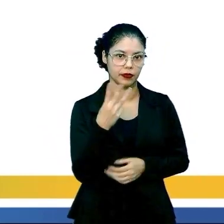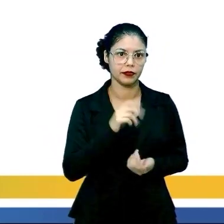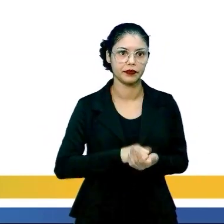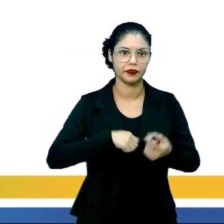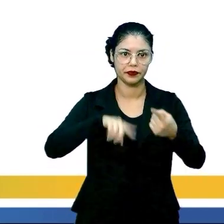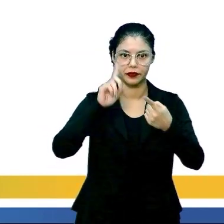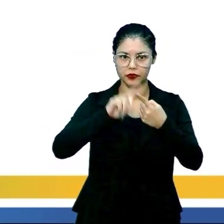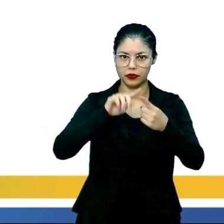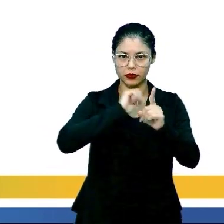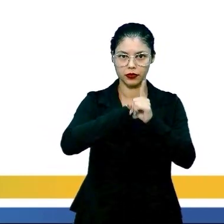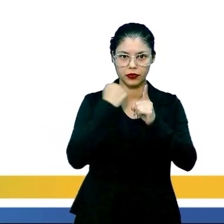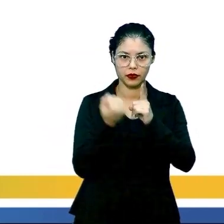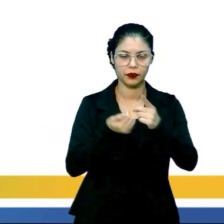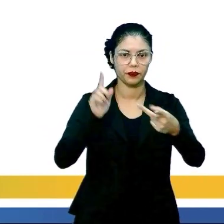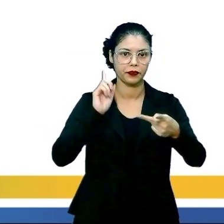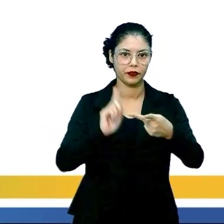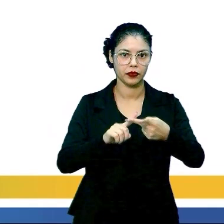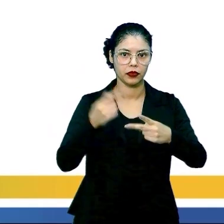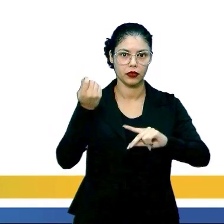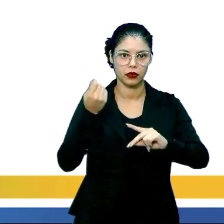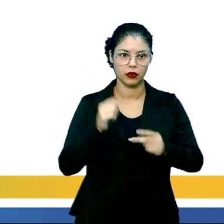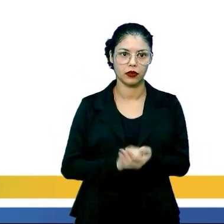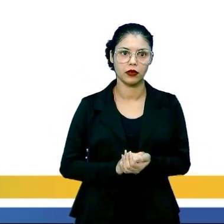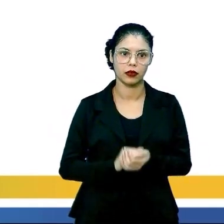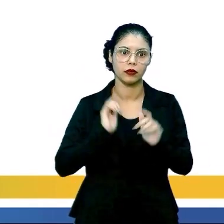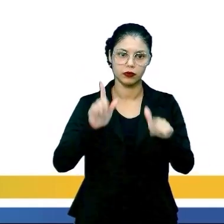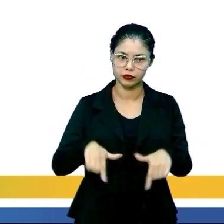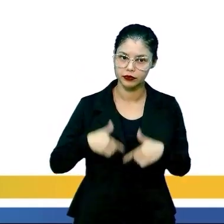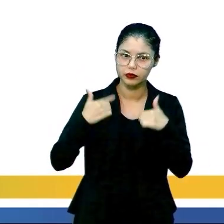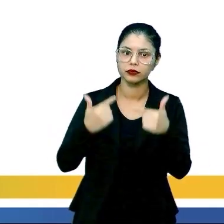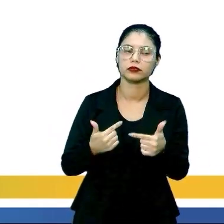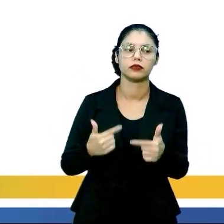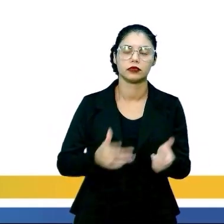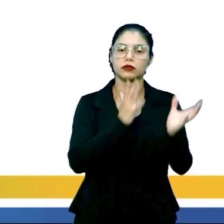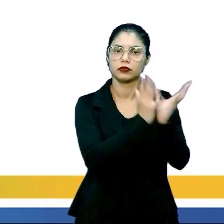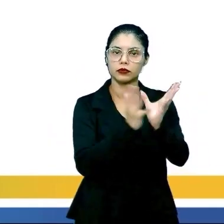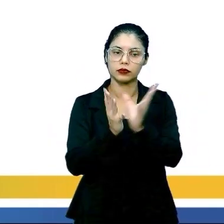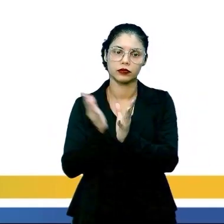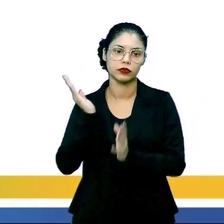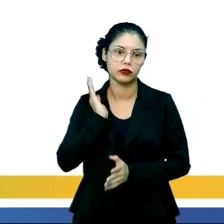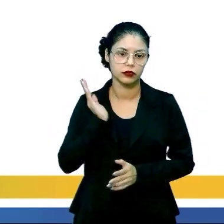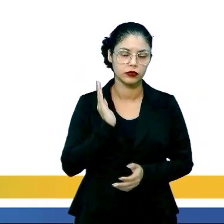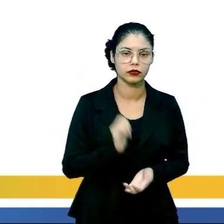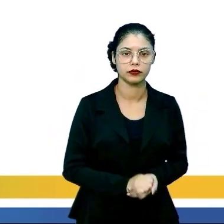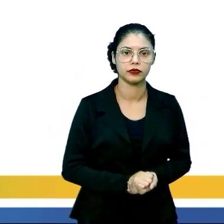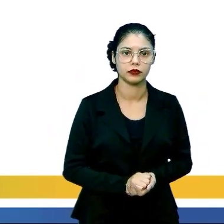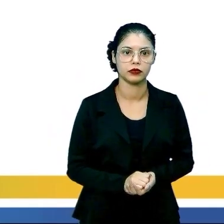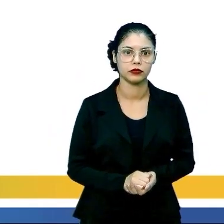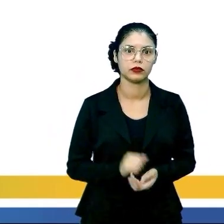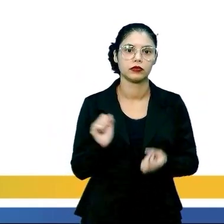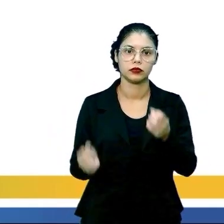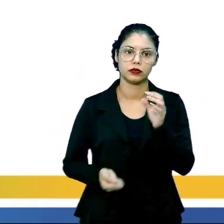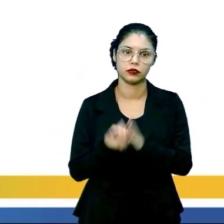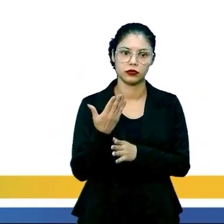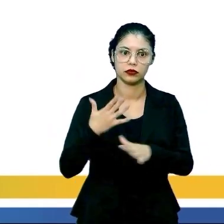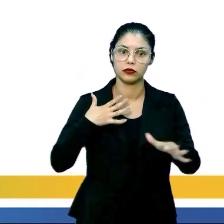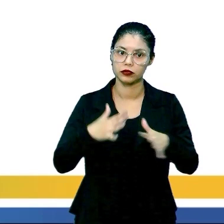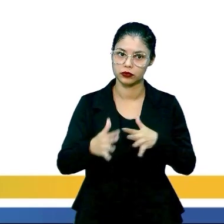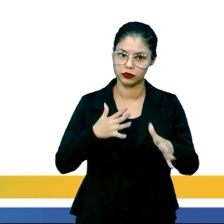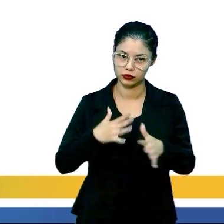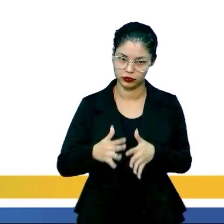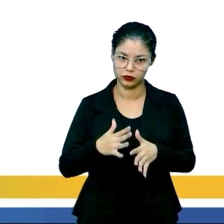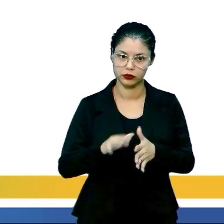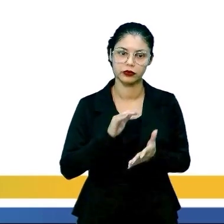tipos. As sociais, né, que são a luta de classe entre burgueses e operários, e o surgimento dos